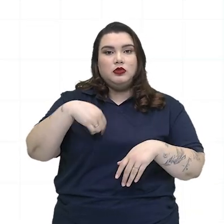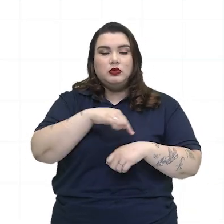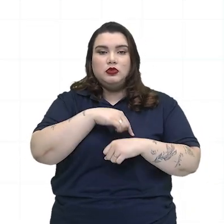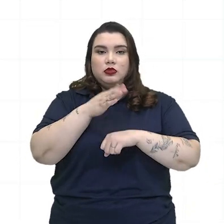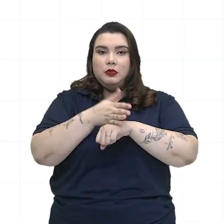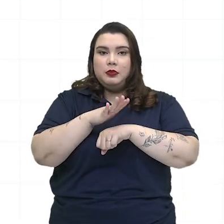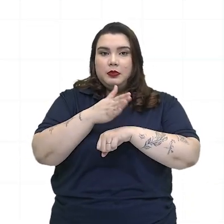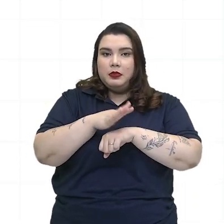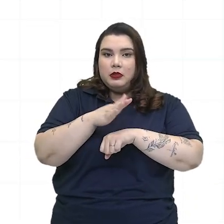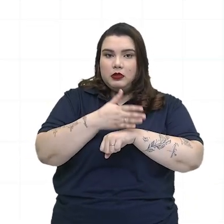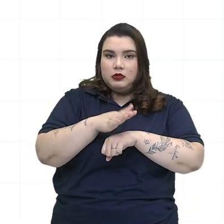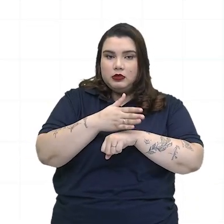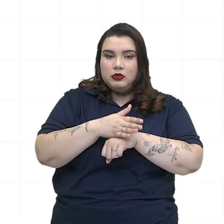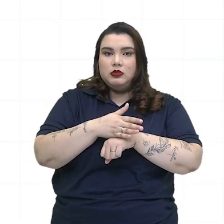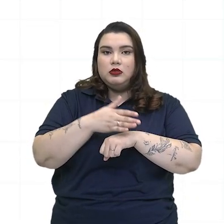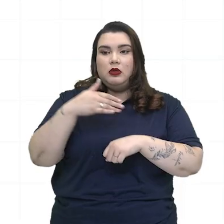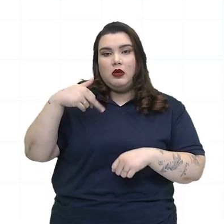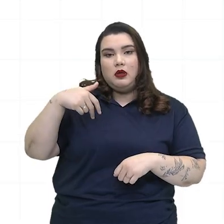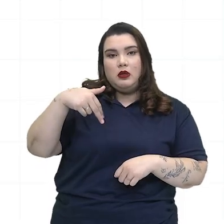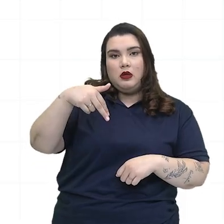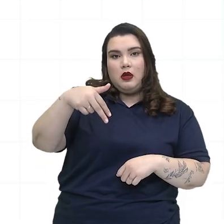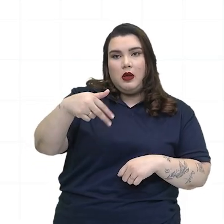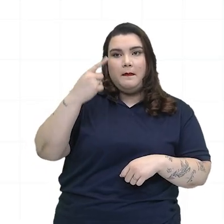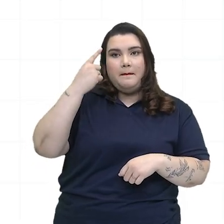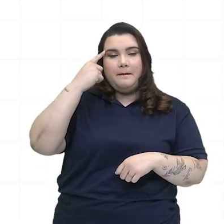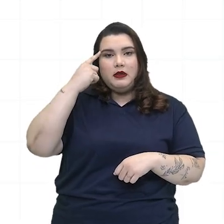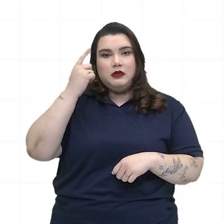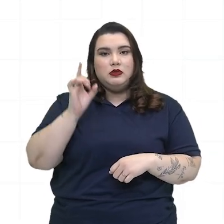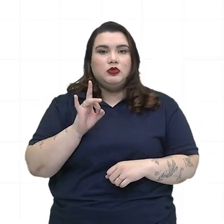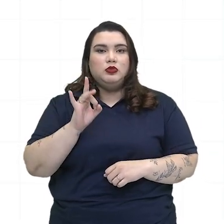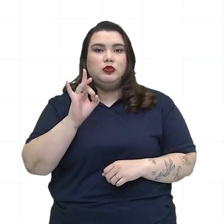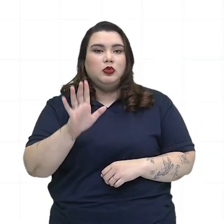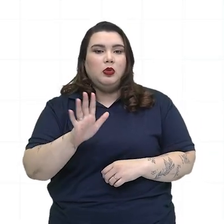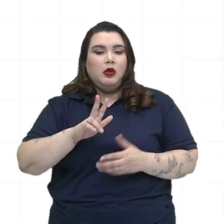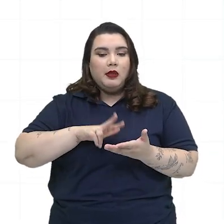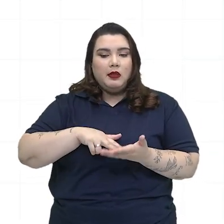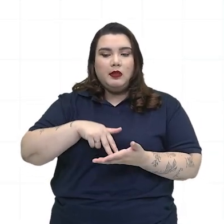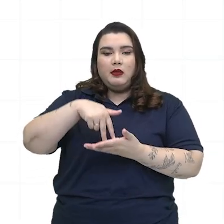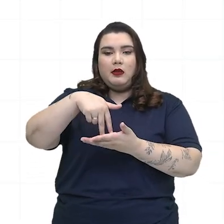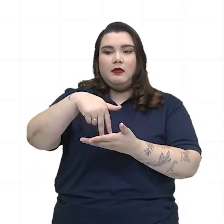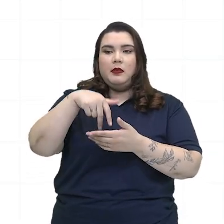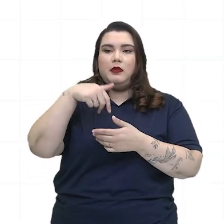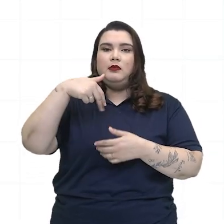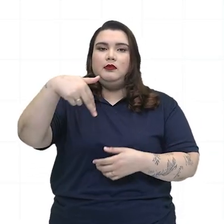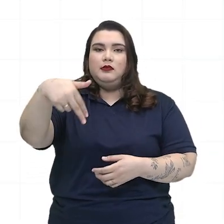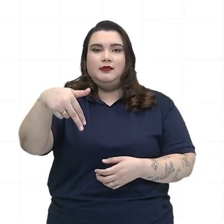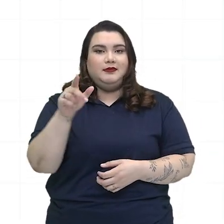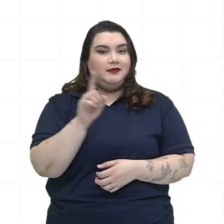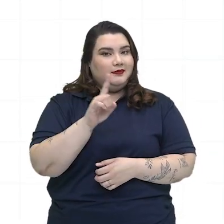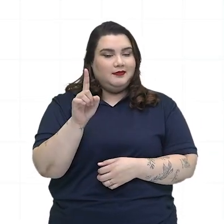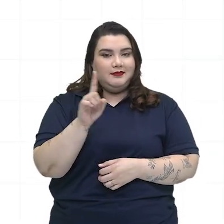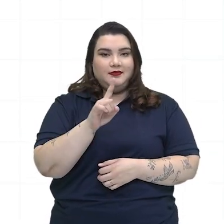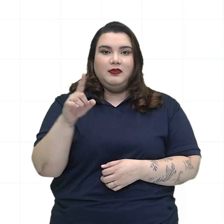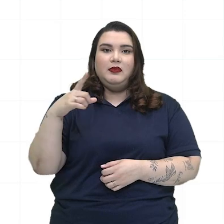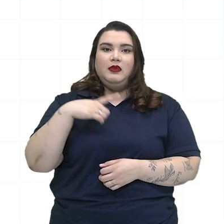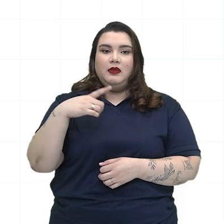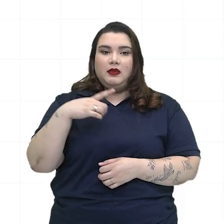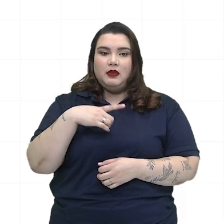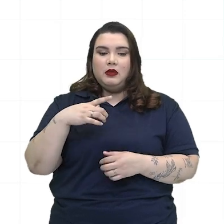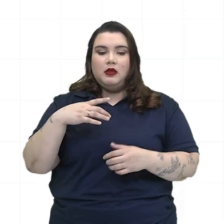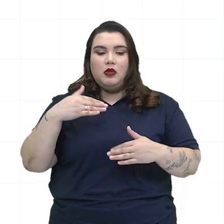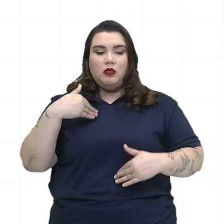pratica o ato de locomover achando que é só levantar-se e sair andando. Não é bem assim. Existe uma